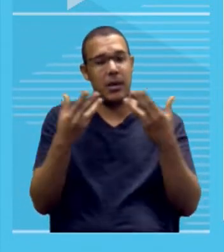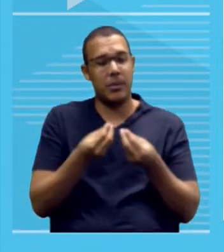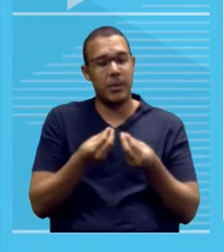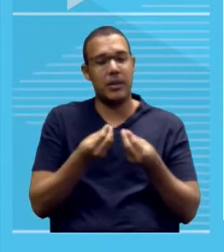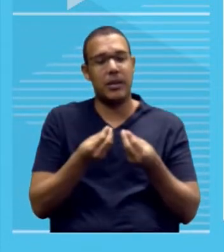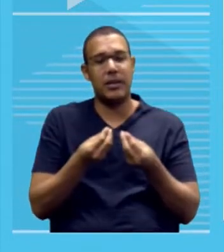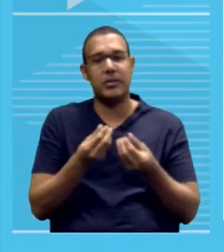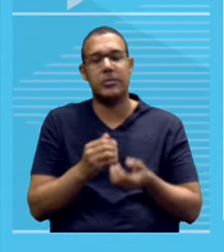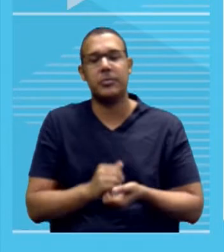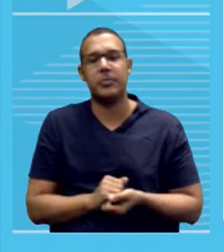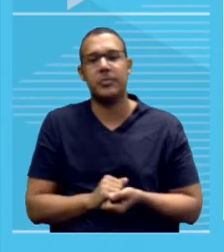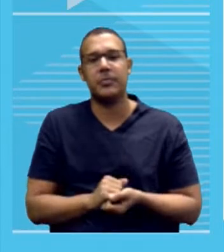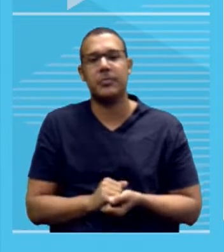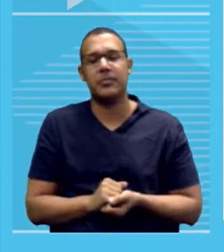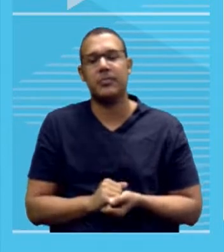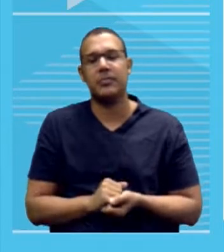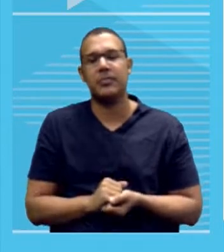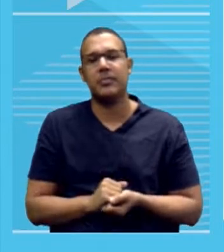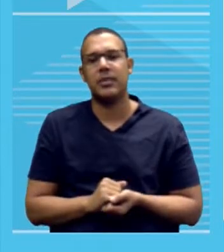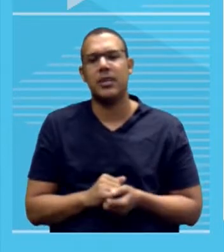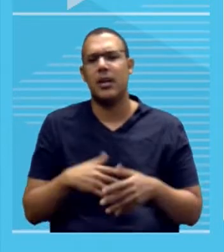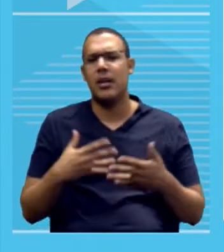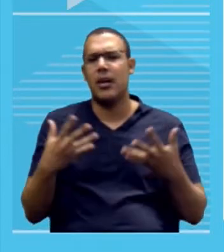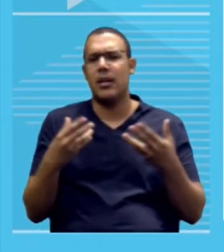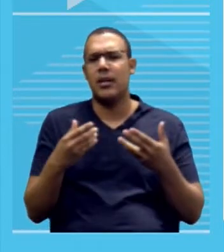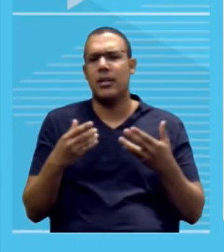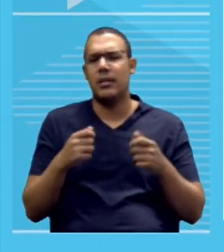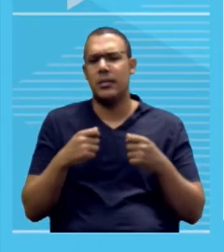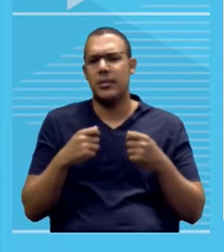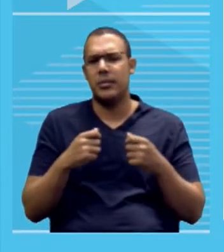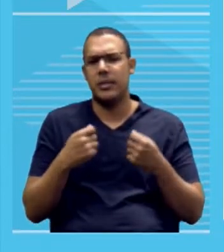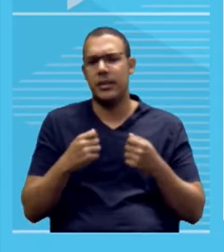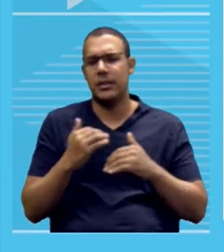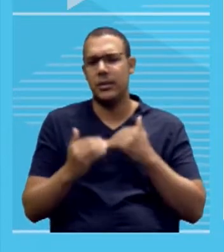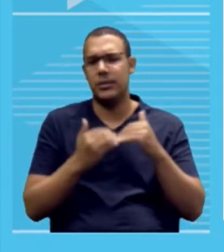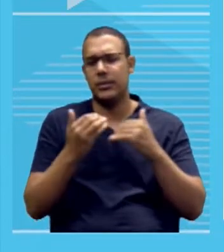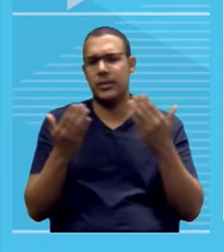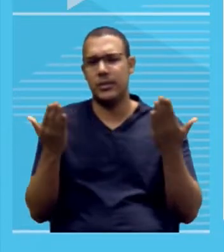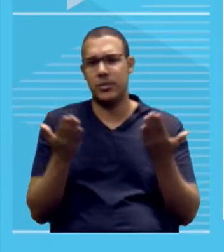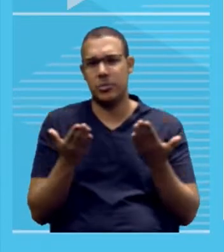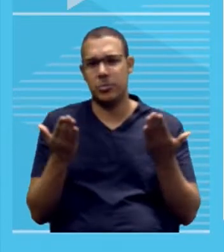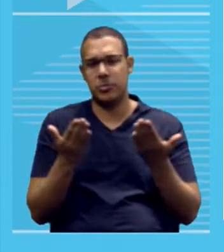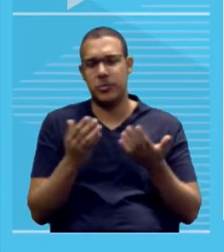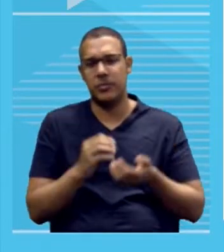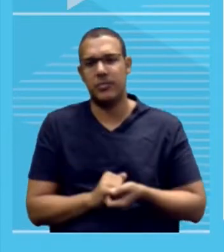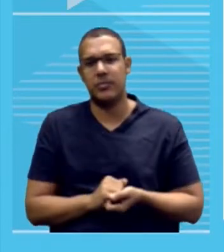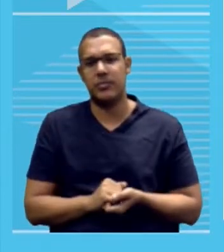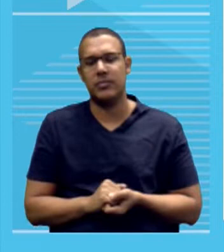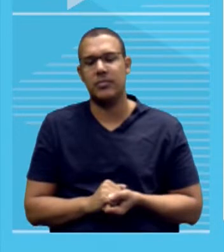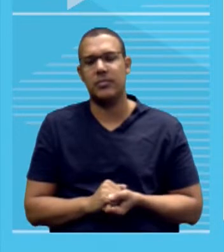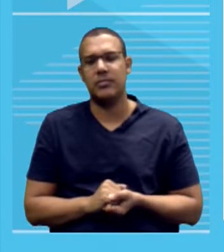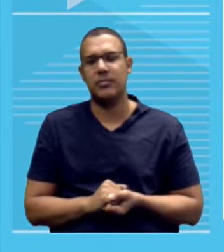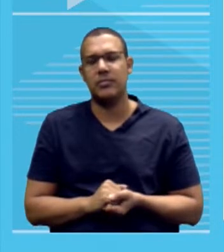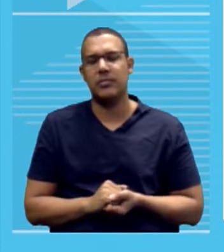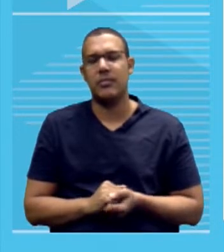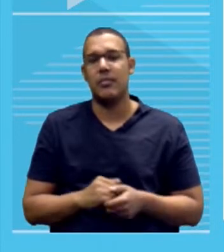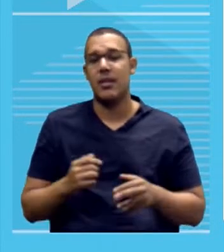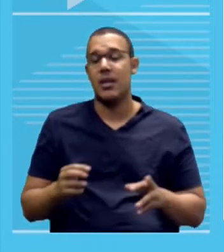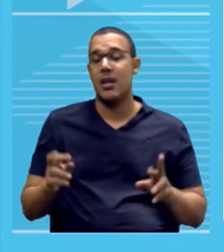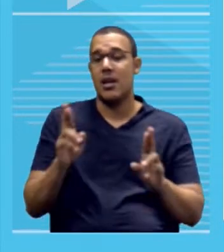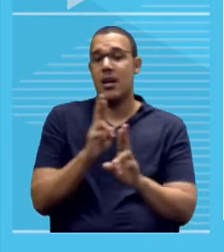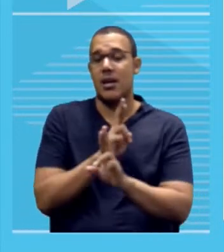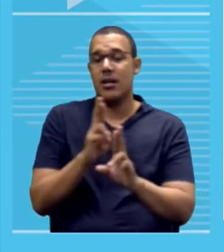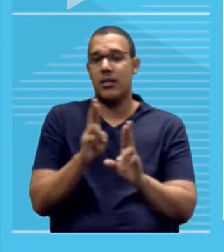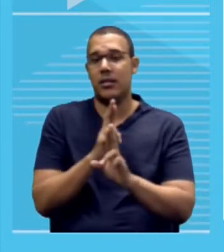é a habilidade que nós pretendemos desenvolver no Encontro de hoje Observe só por hoje nós iremos relacionar o nosso